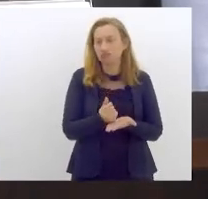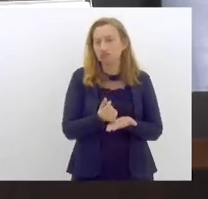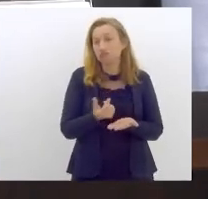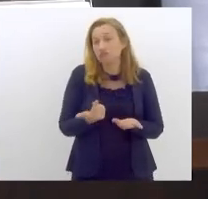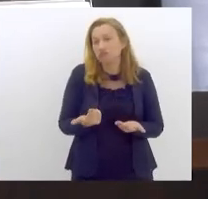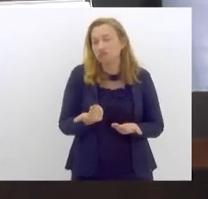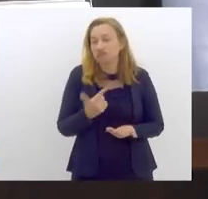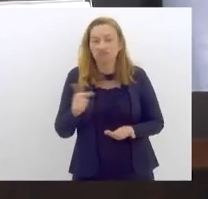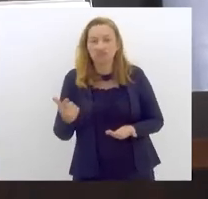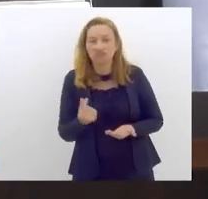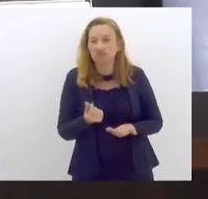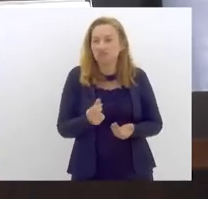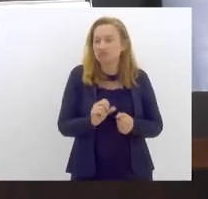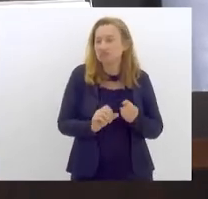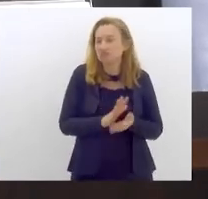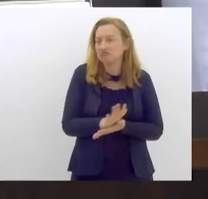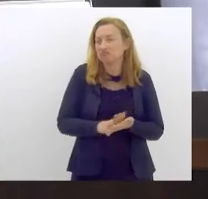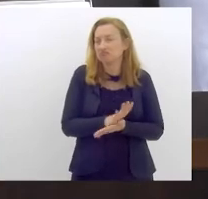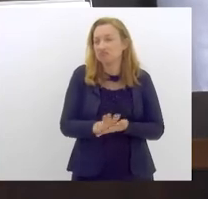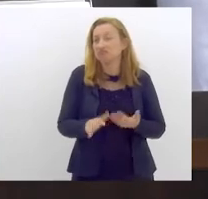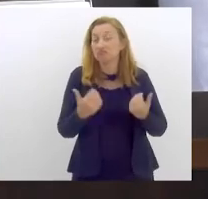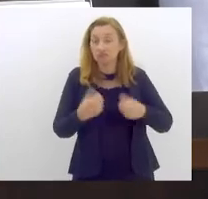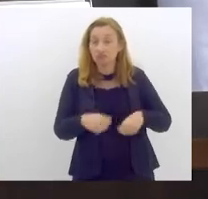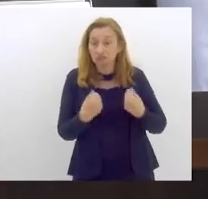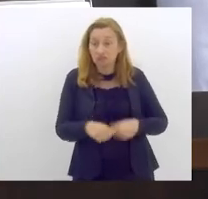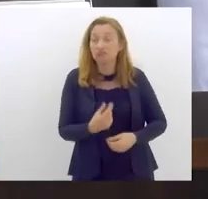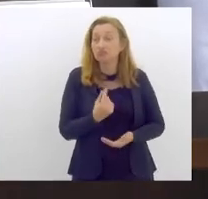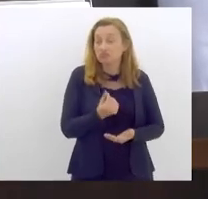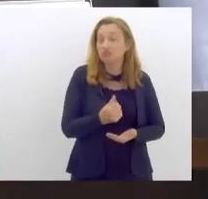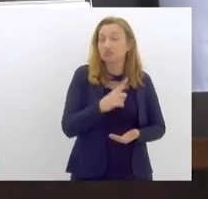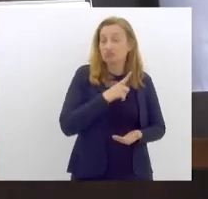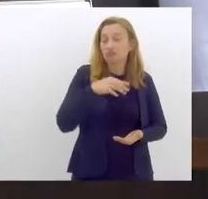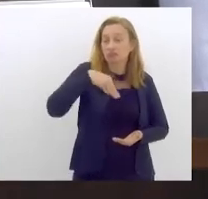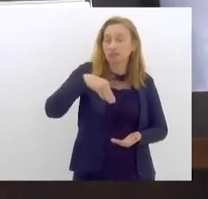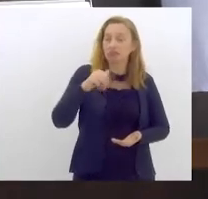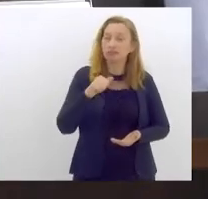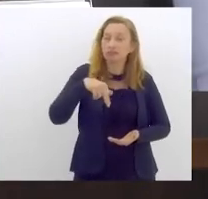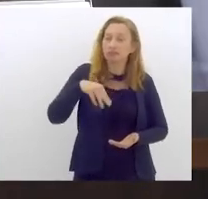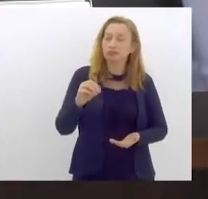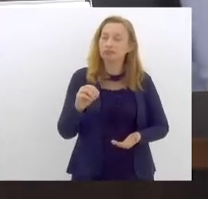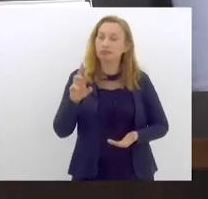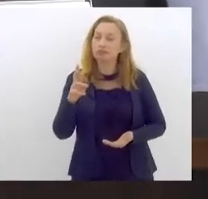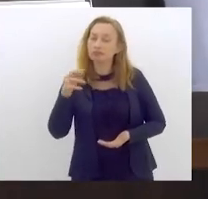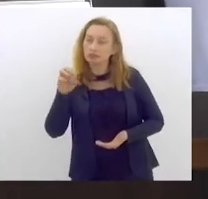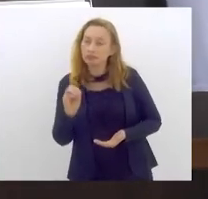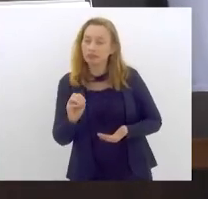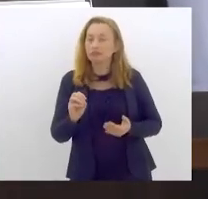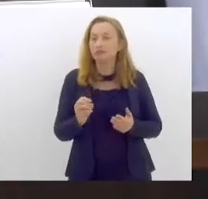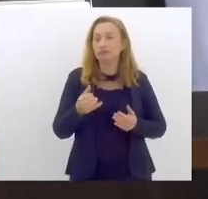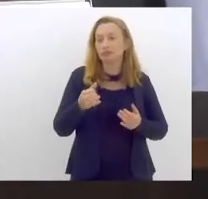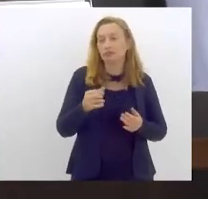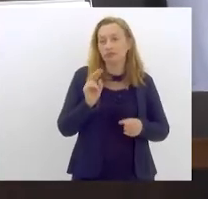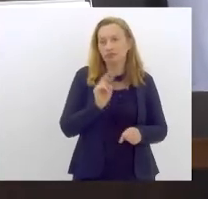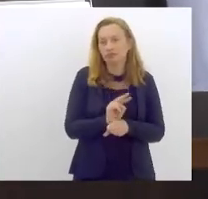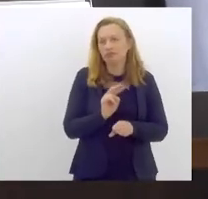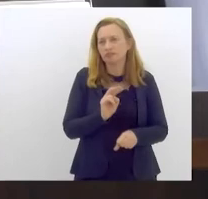sem dinheiro não temos uma moógrafo que poderia servir inclusive para prevenção